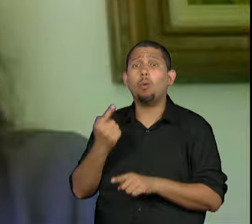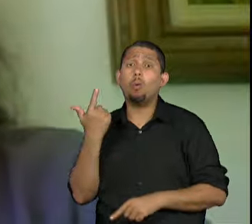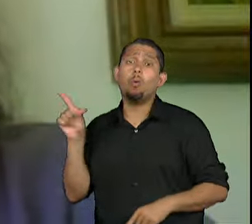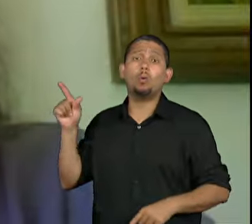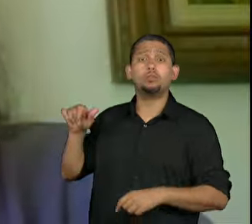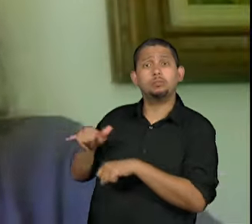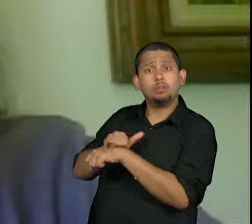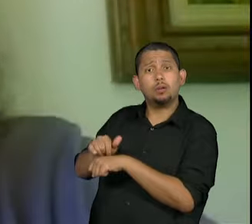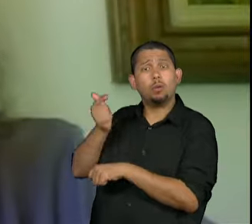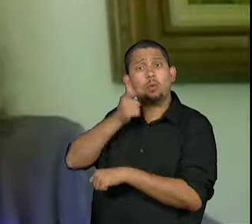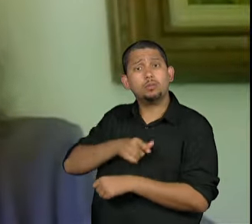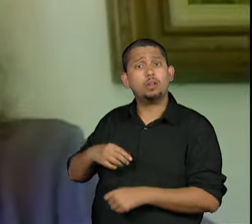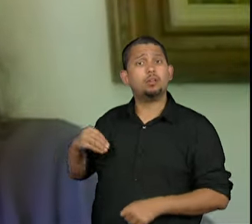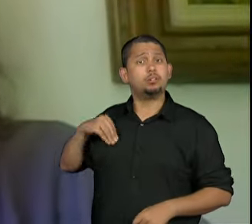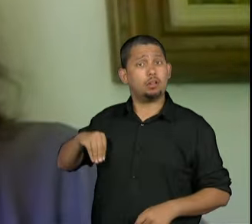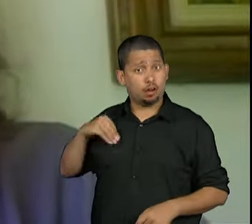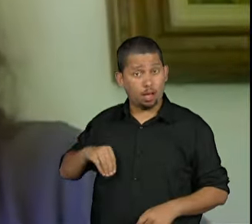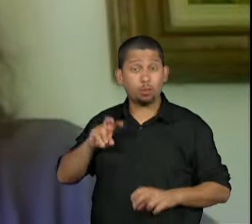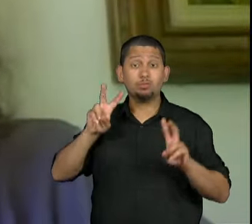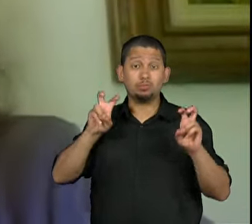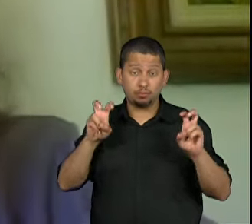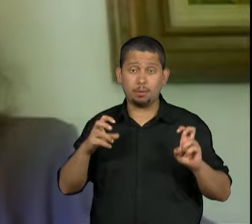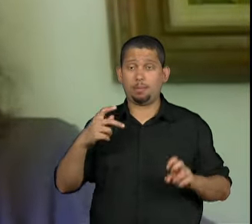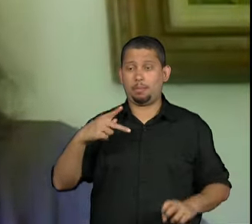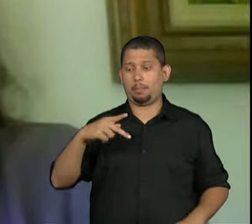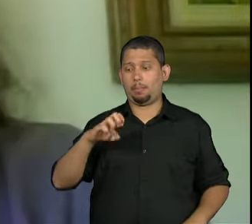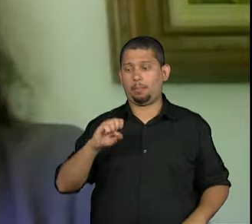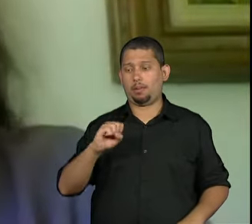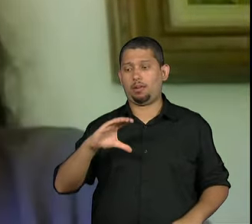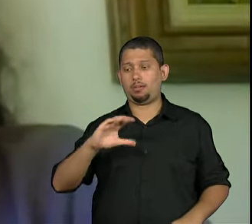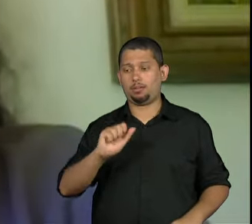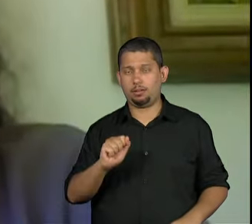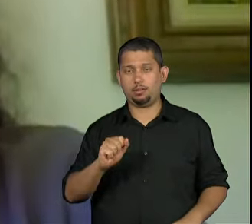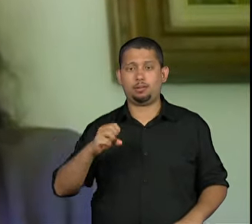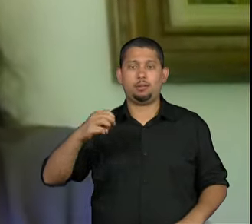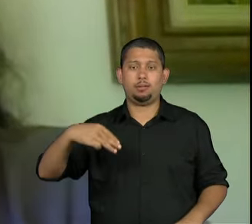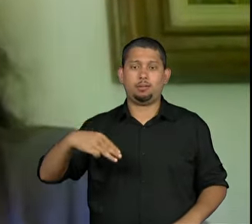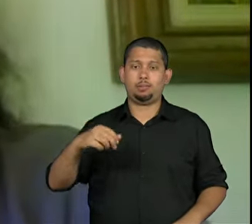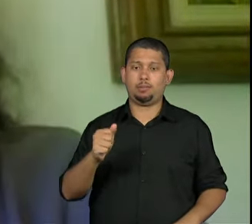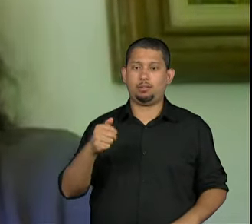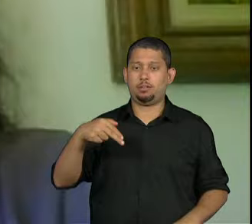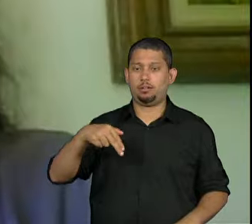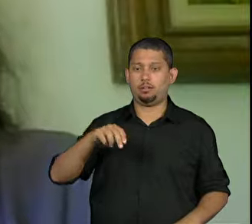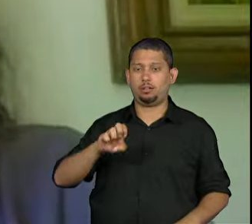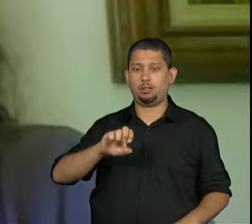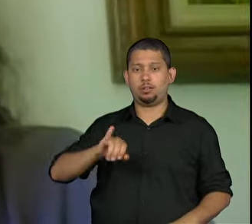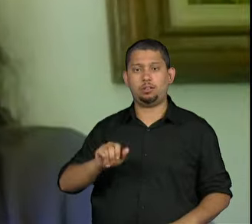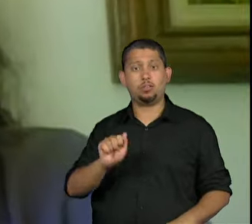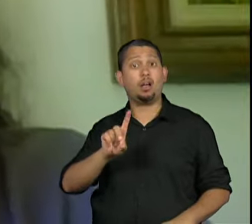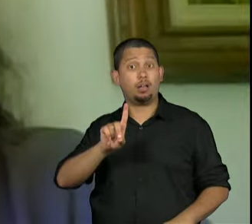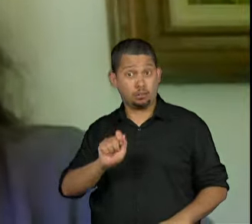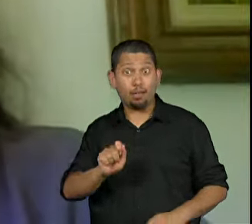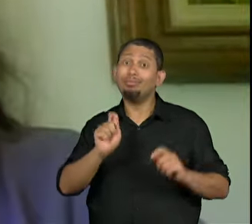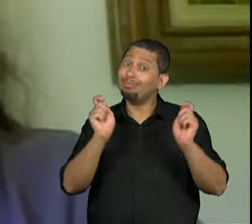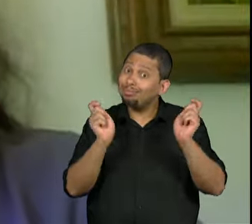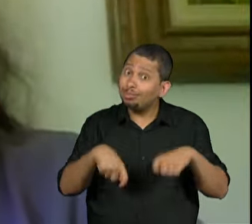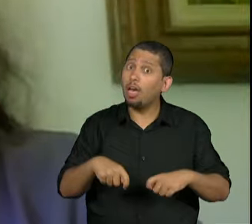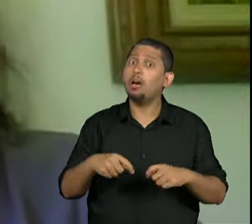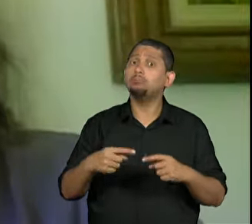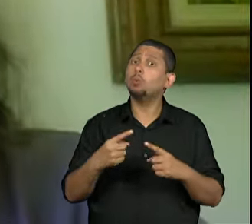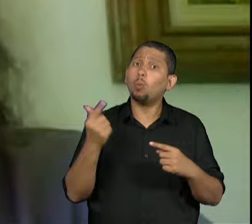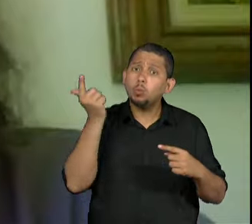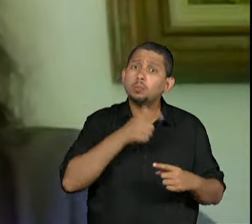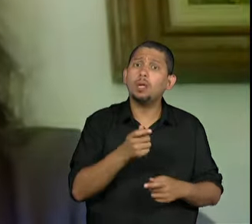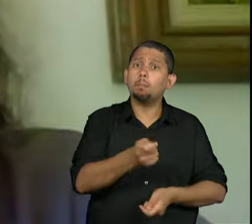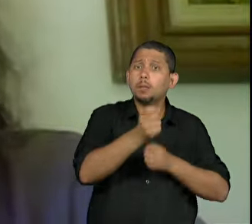ajuda para fazer a pesca manejada. Então, eles pescam sim, mas eles pescam de uma forma muito mais sustentável. Com